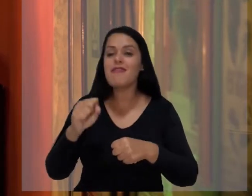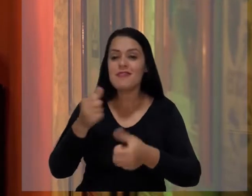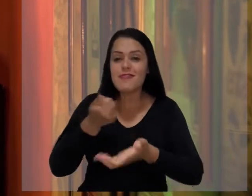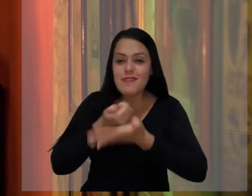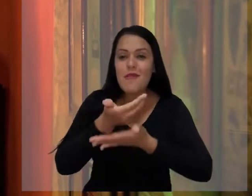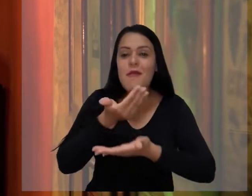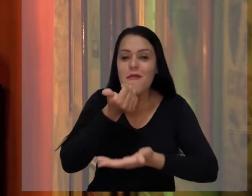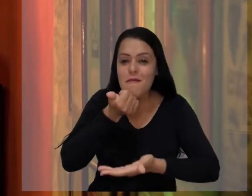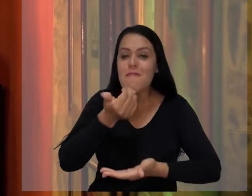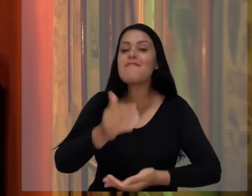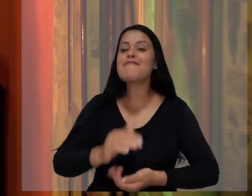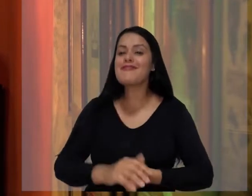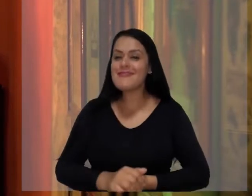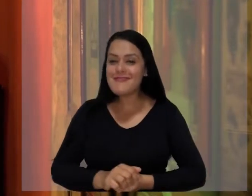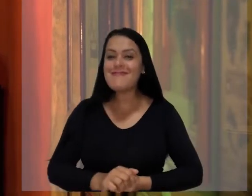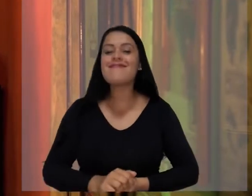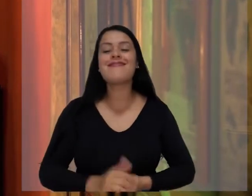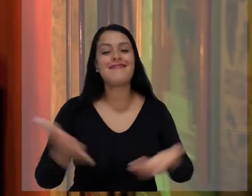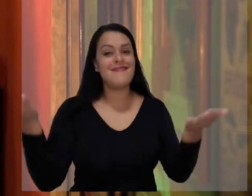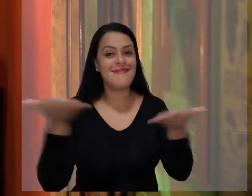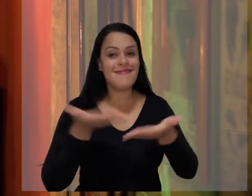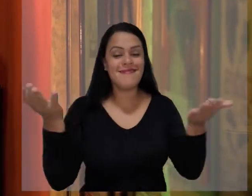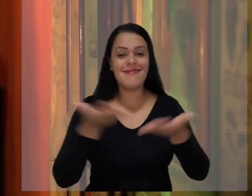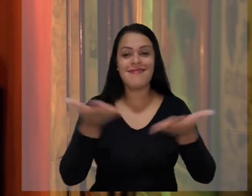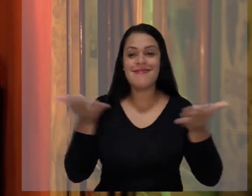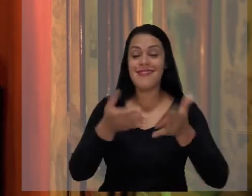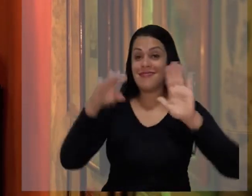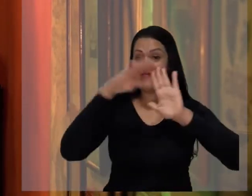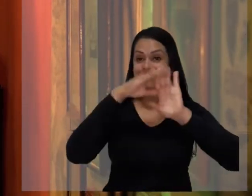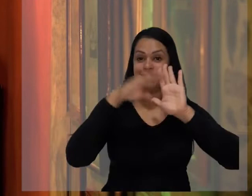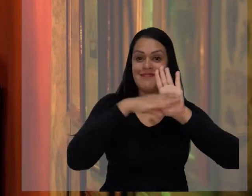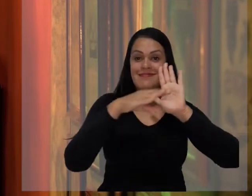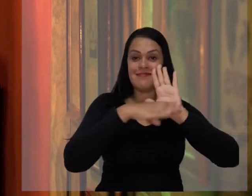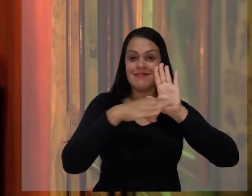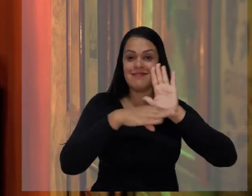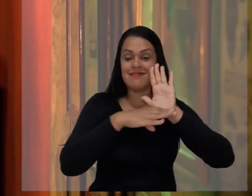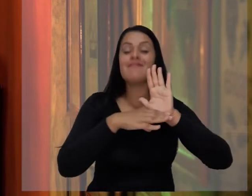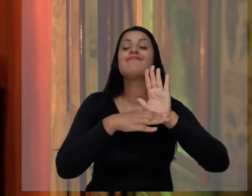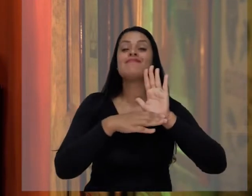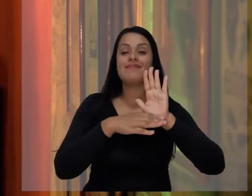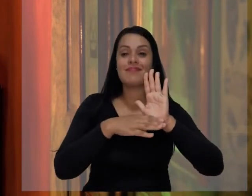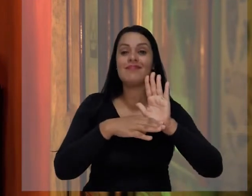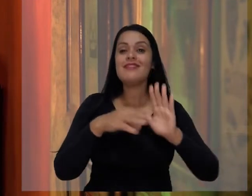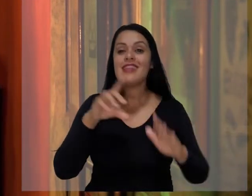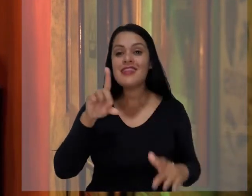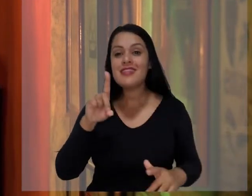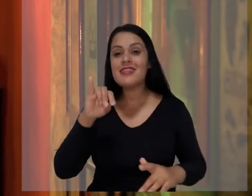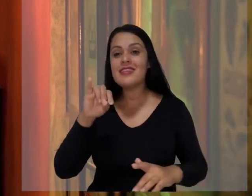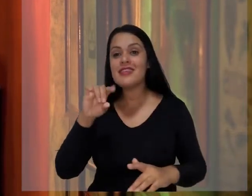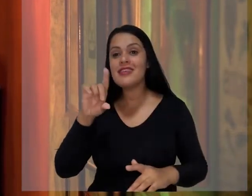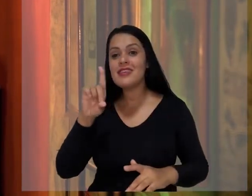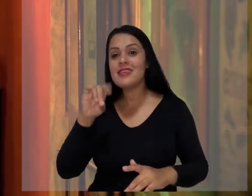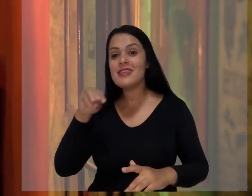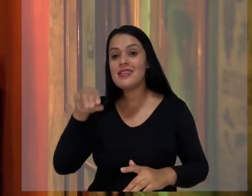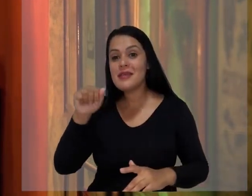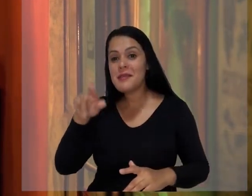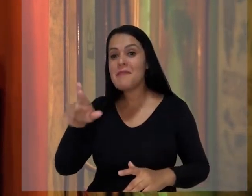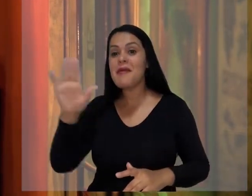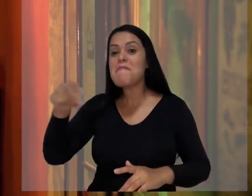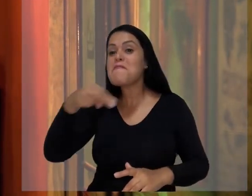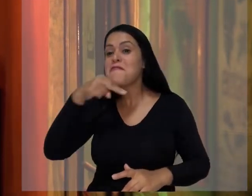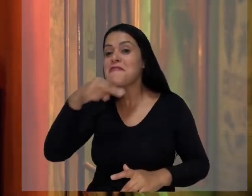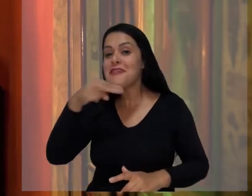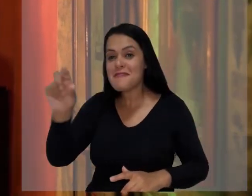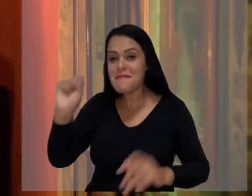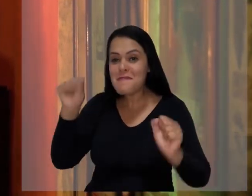Ai, que bonito. Bom, agora vamos para a receita. Titimar, é o meu neto esse. Solta a vinheta.